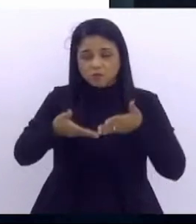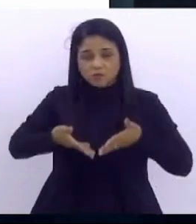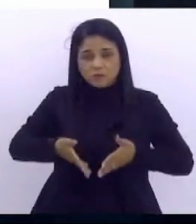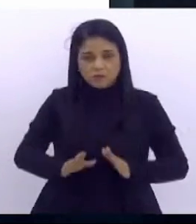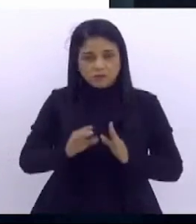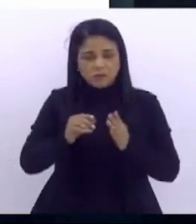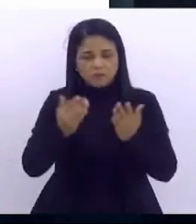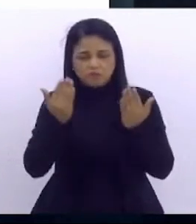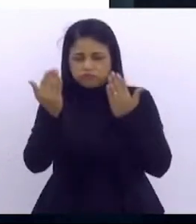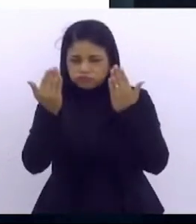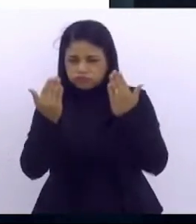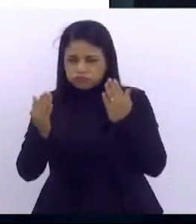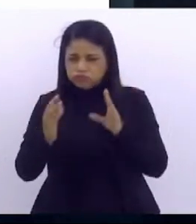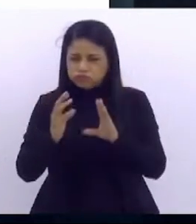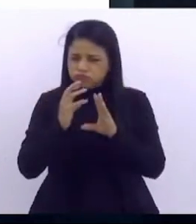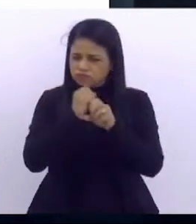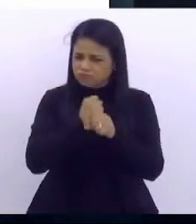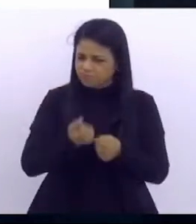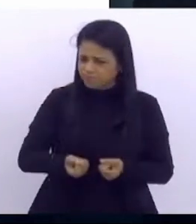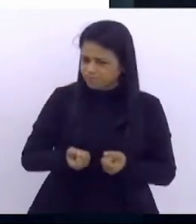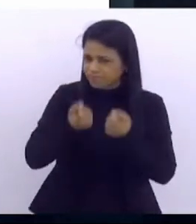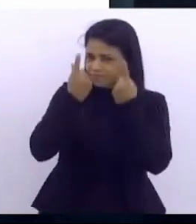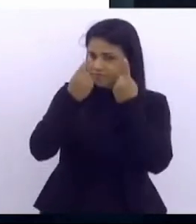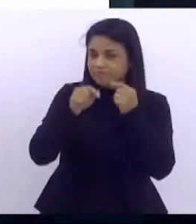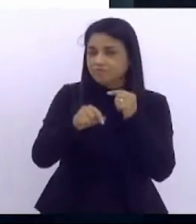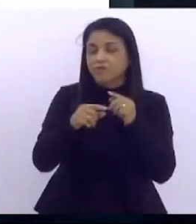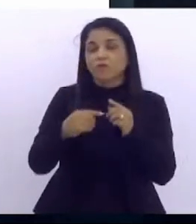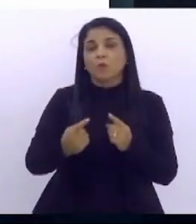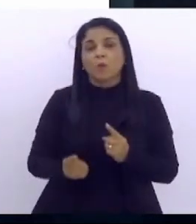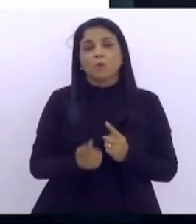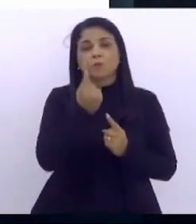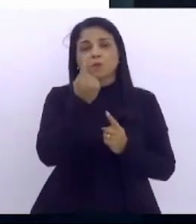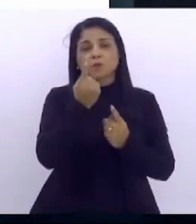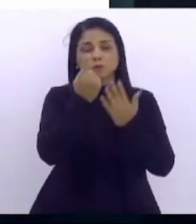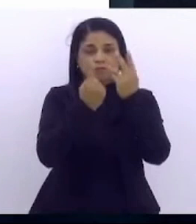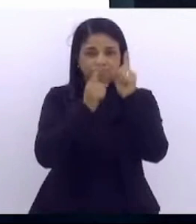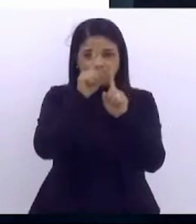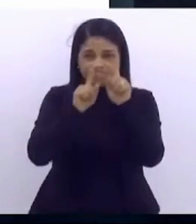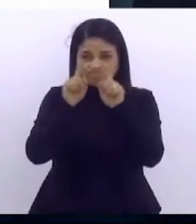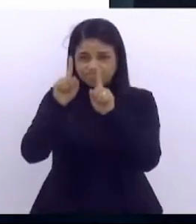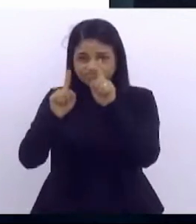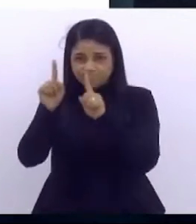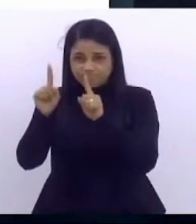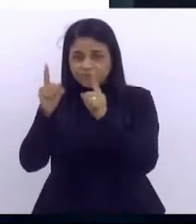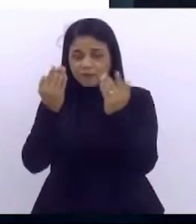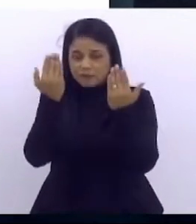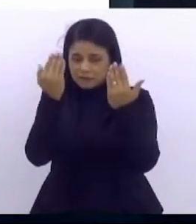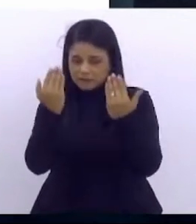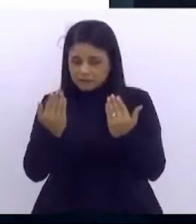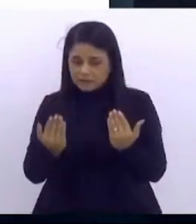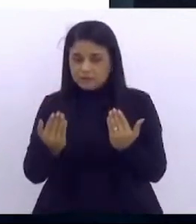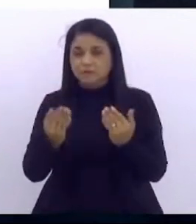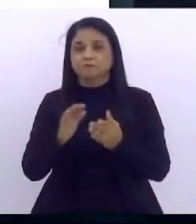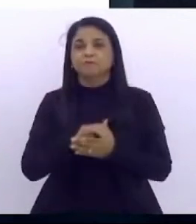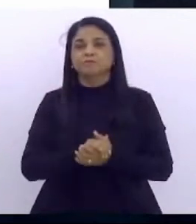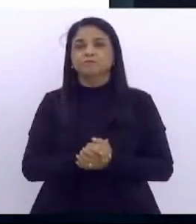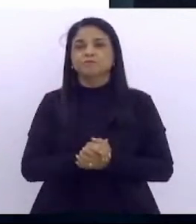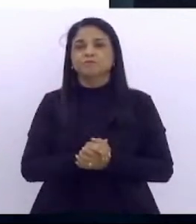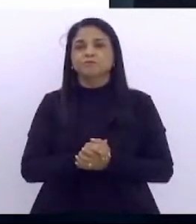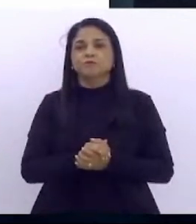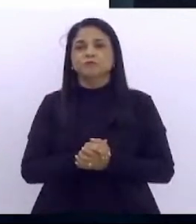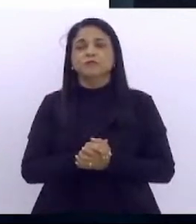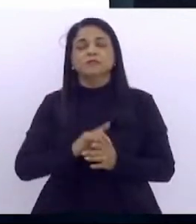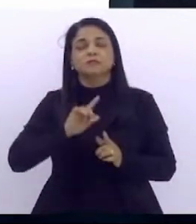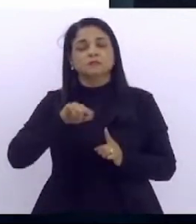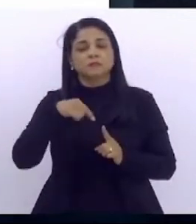cálculo muito escabroso, e foi o primeiro parâmetro. A primeira parâmetro a se ponderar. Depois eles fizeram